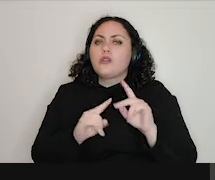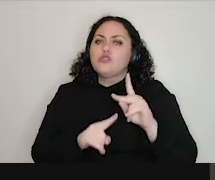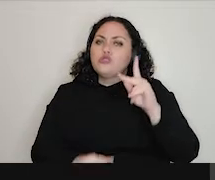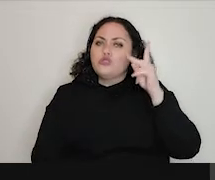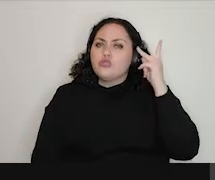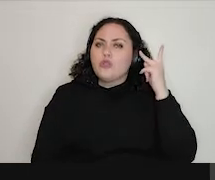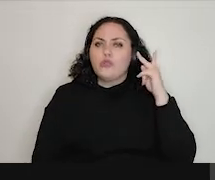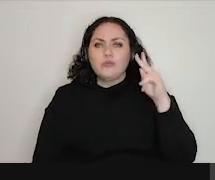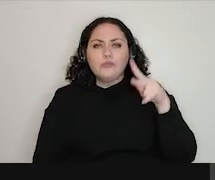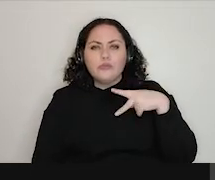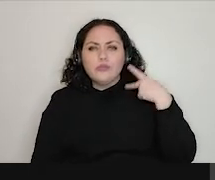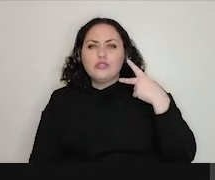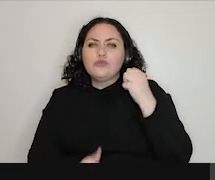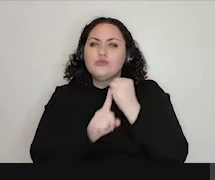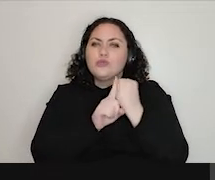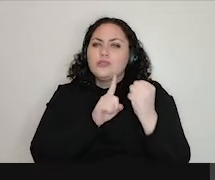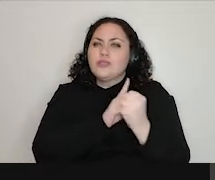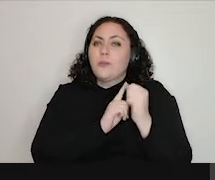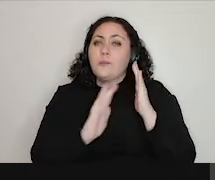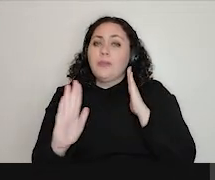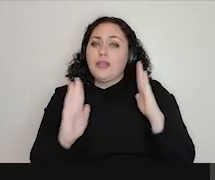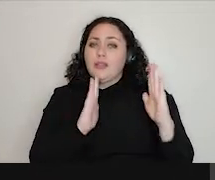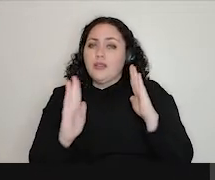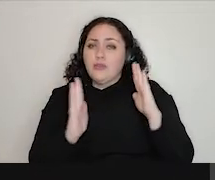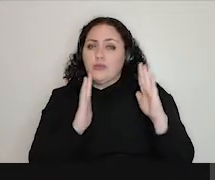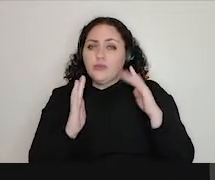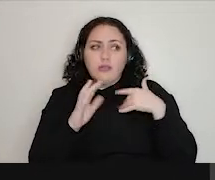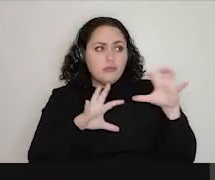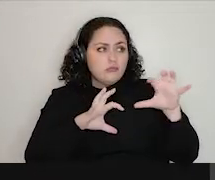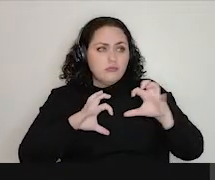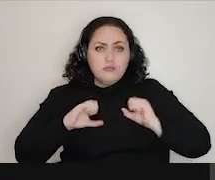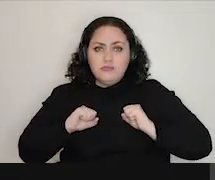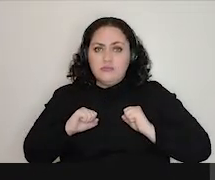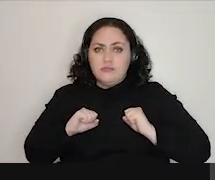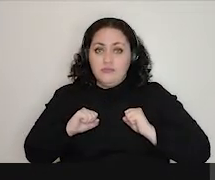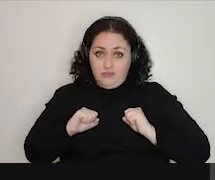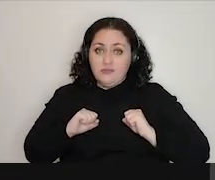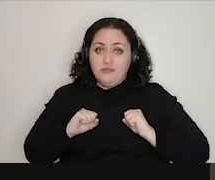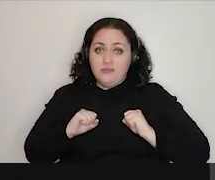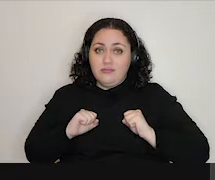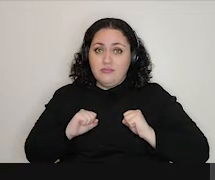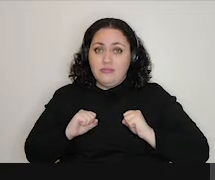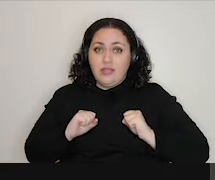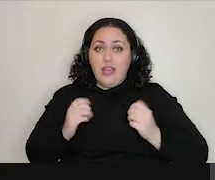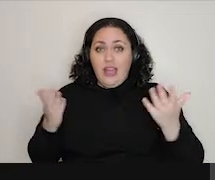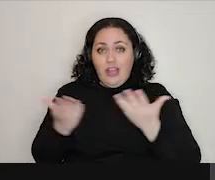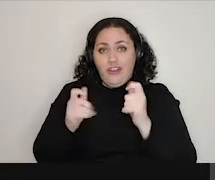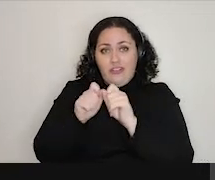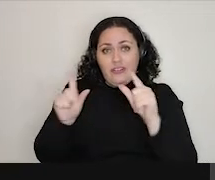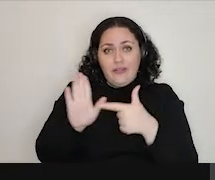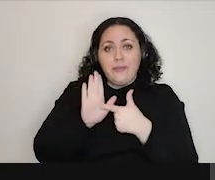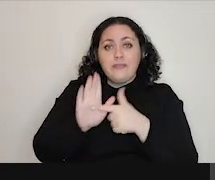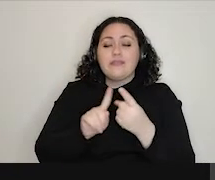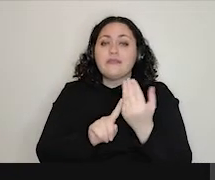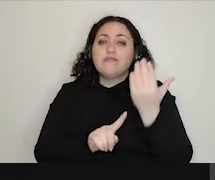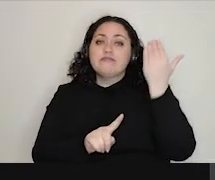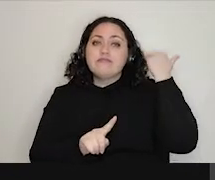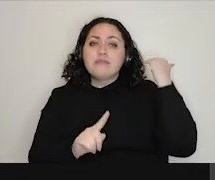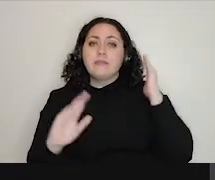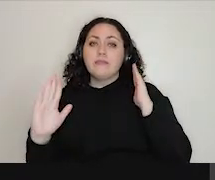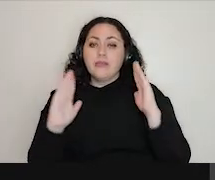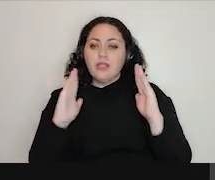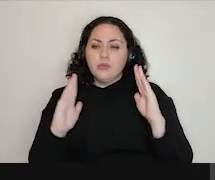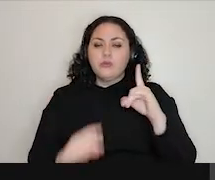é influenciado pelo contexto histórico, político, social de um período. E aqui a gente está falando do